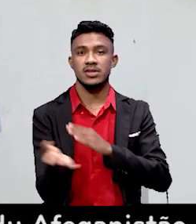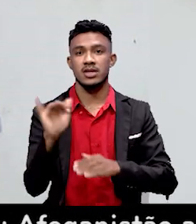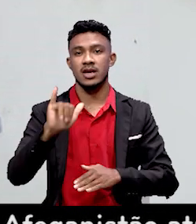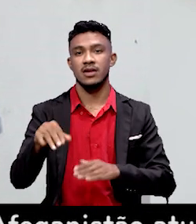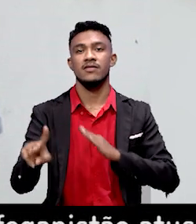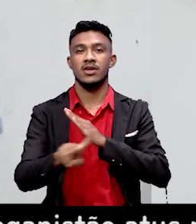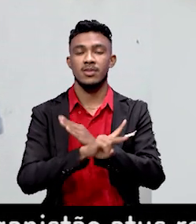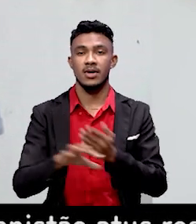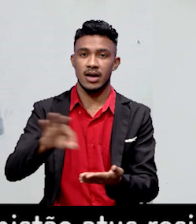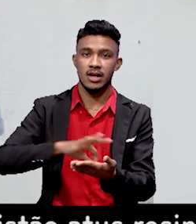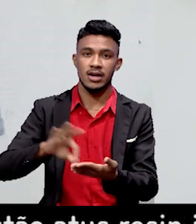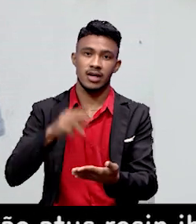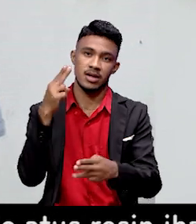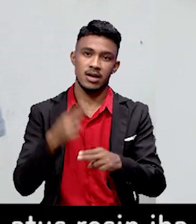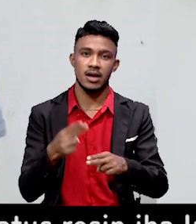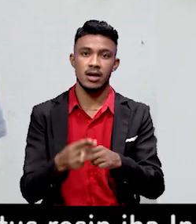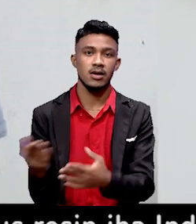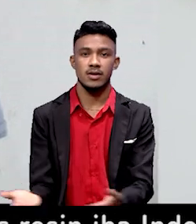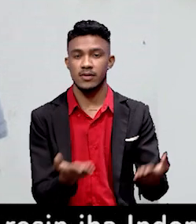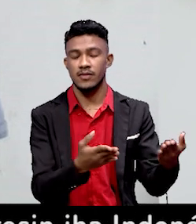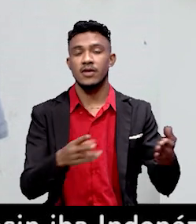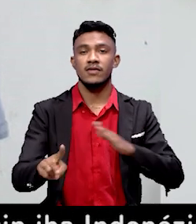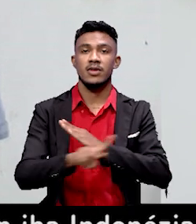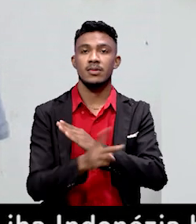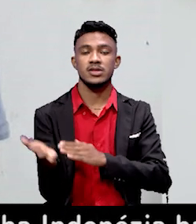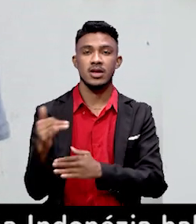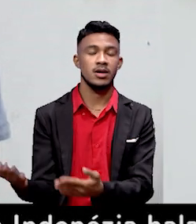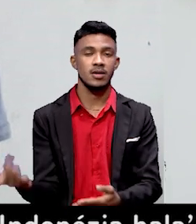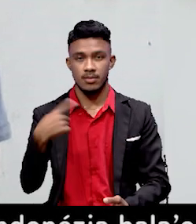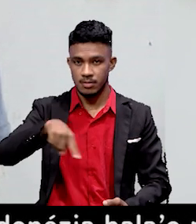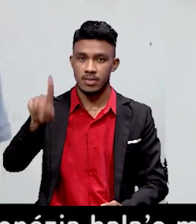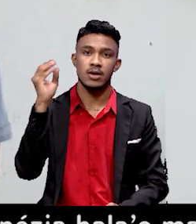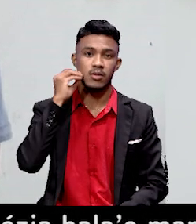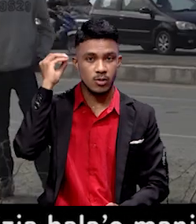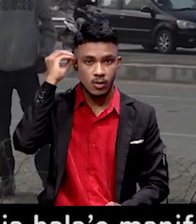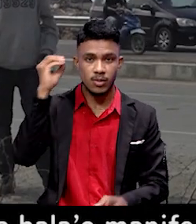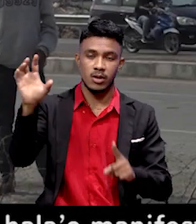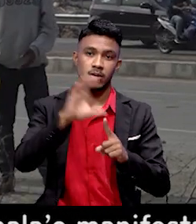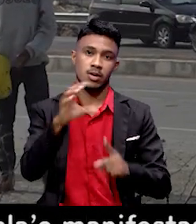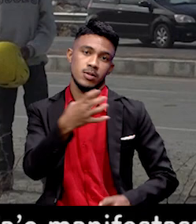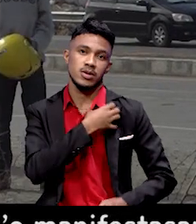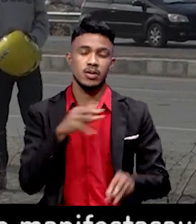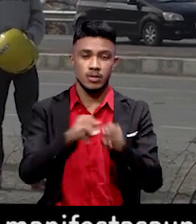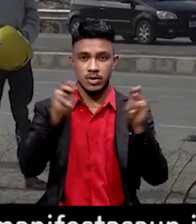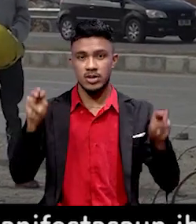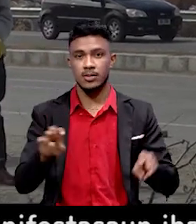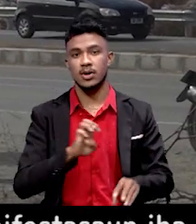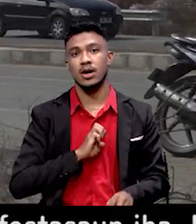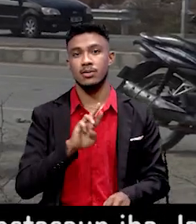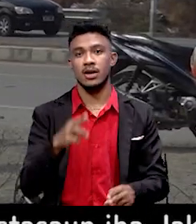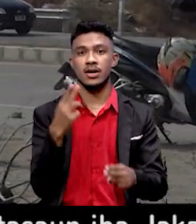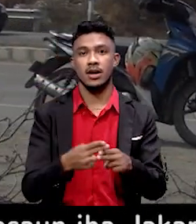sira, hakerek deit naran no haruka vítima sira fila ba uma. Afoi ni dane, comandante penitele município Ramera, Rosério